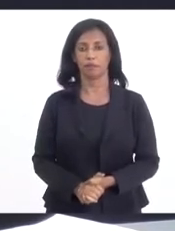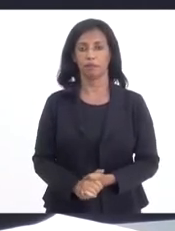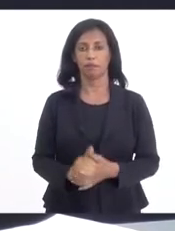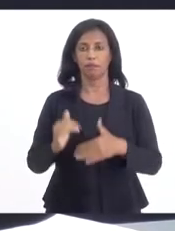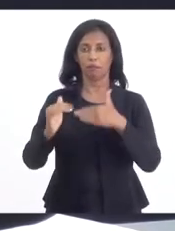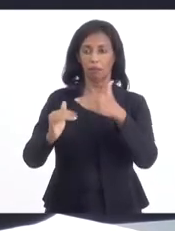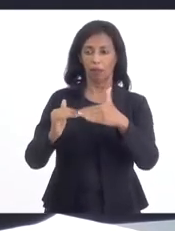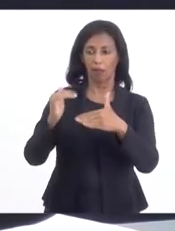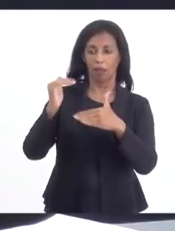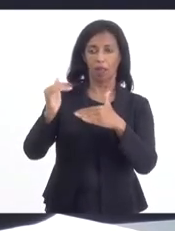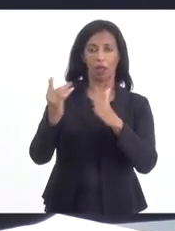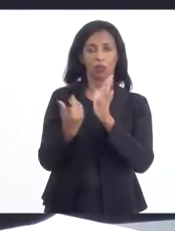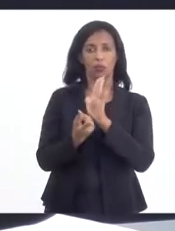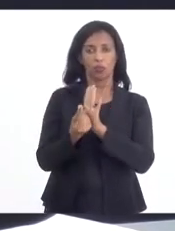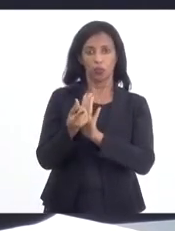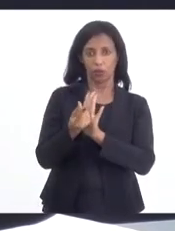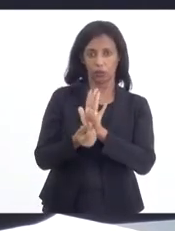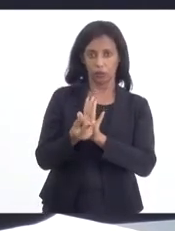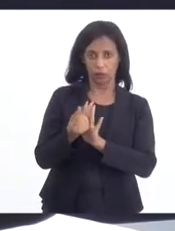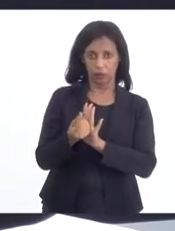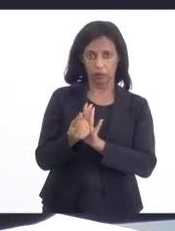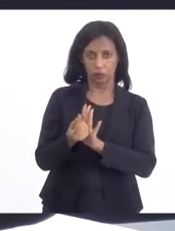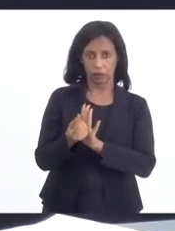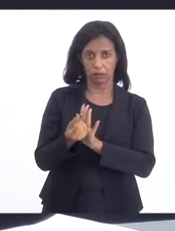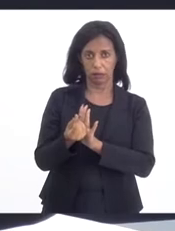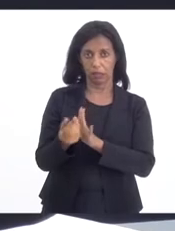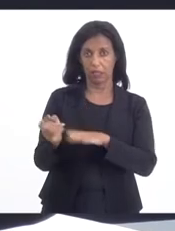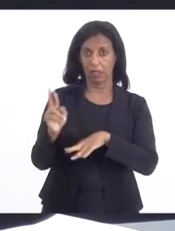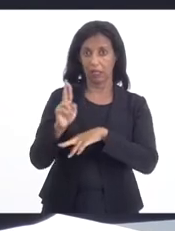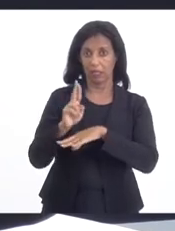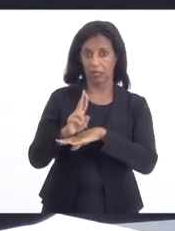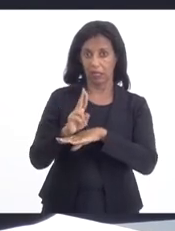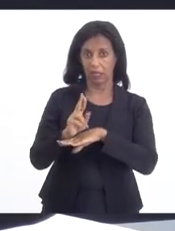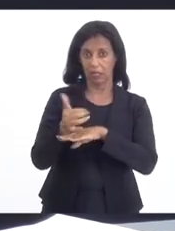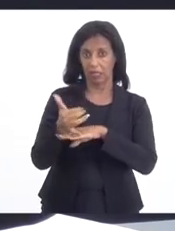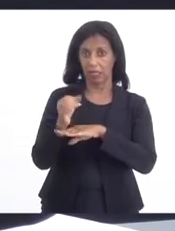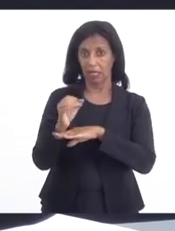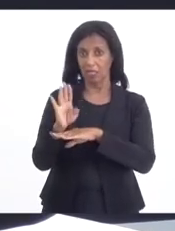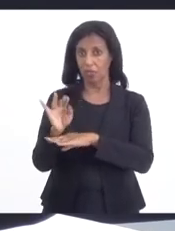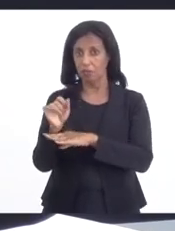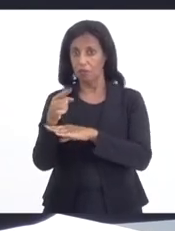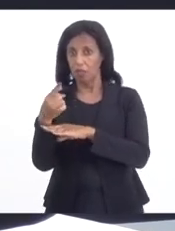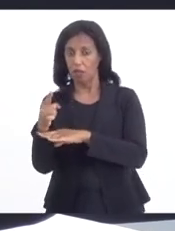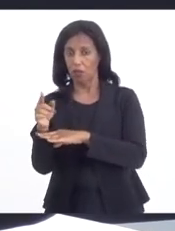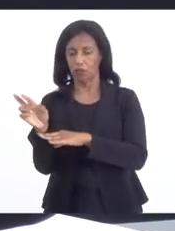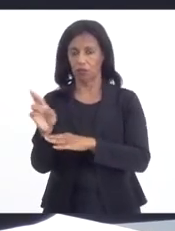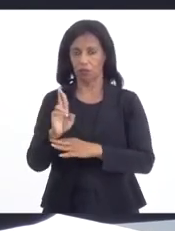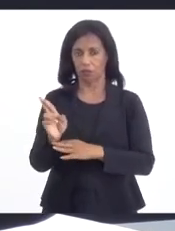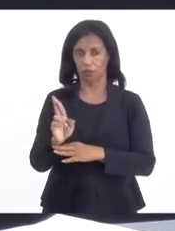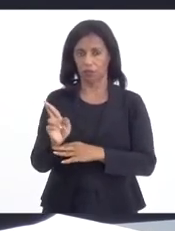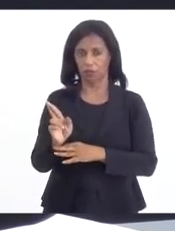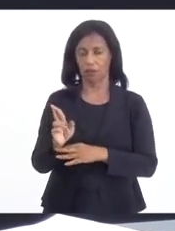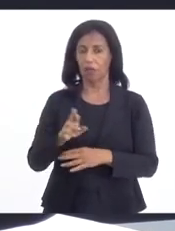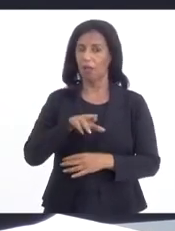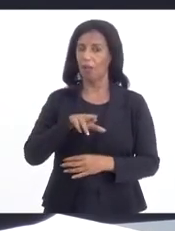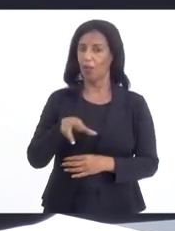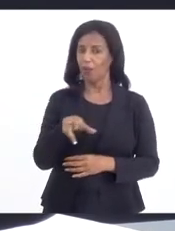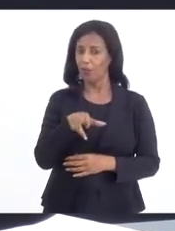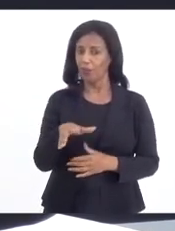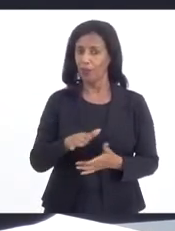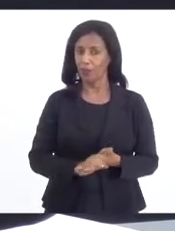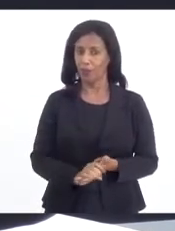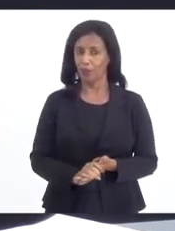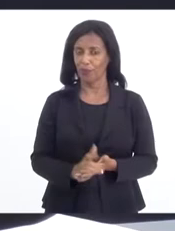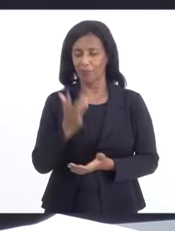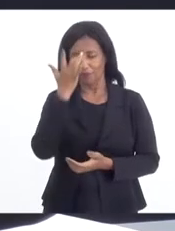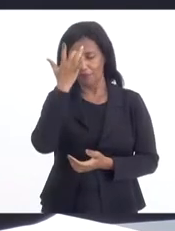acrescer um orçamento em receita em 10 bilhões de reais não é